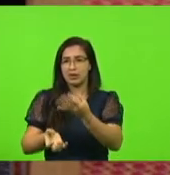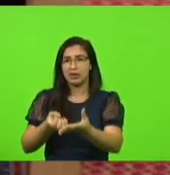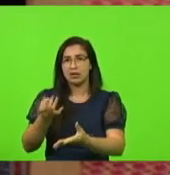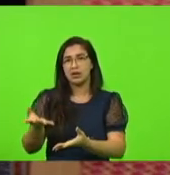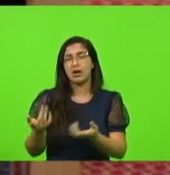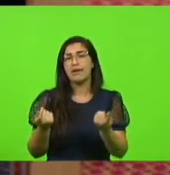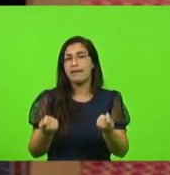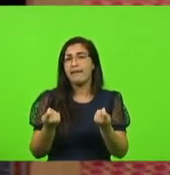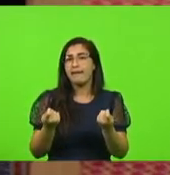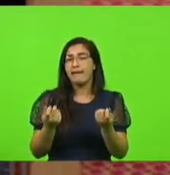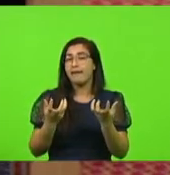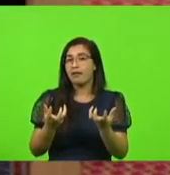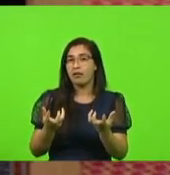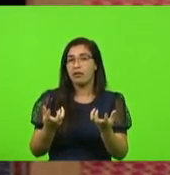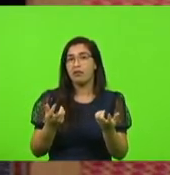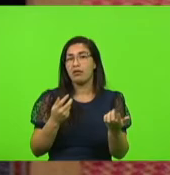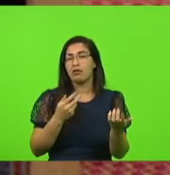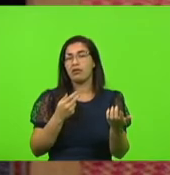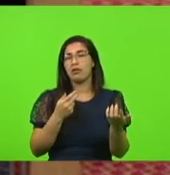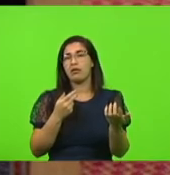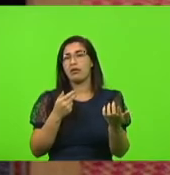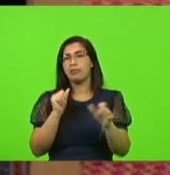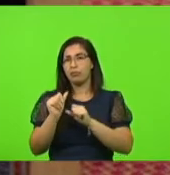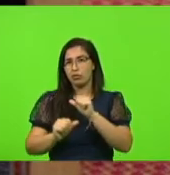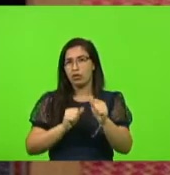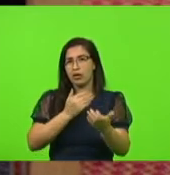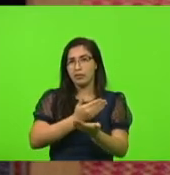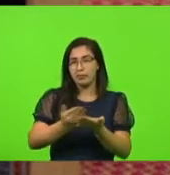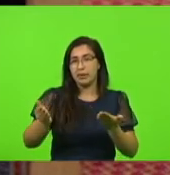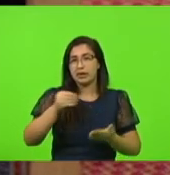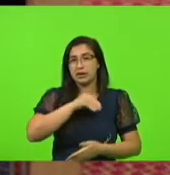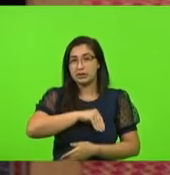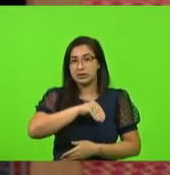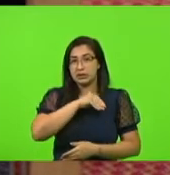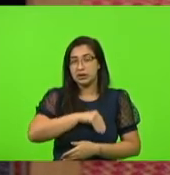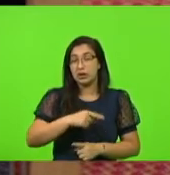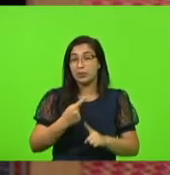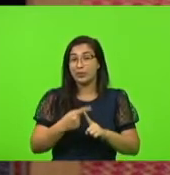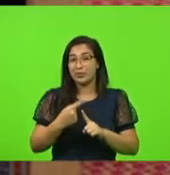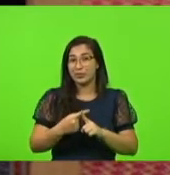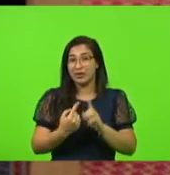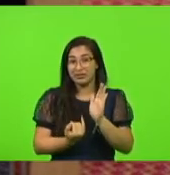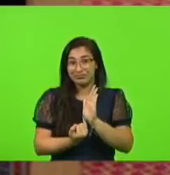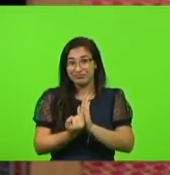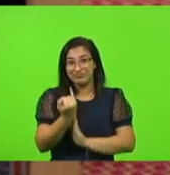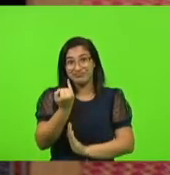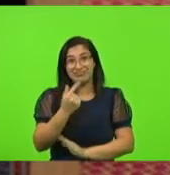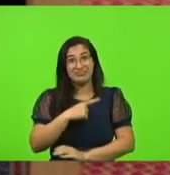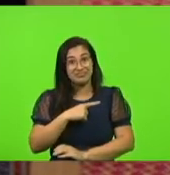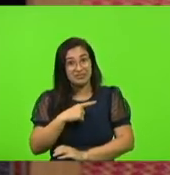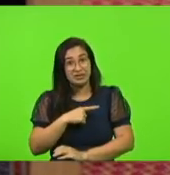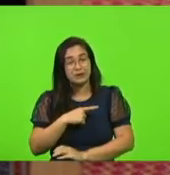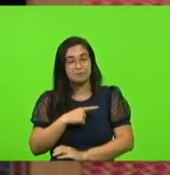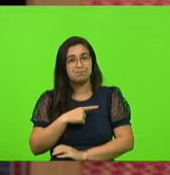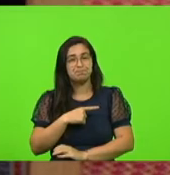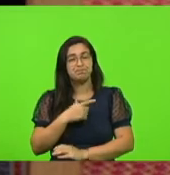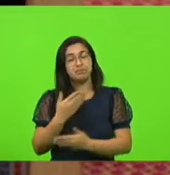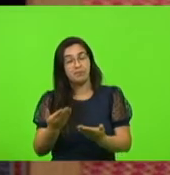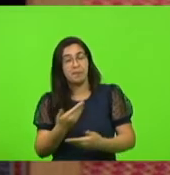corrigir as perdas salariais referentes à inflação, não iria querer o